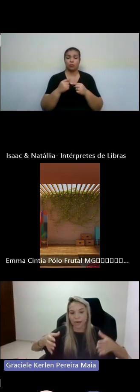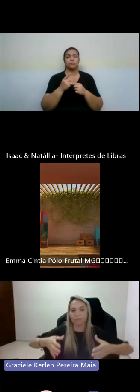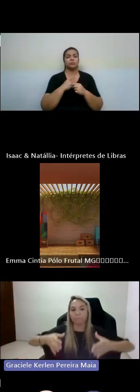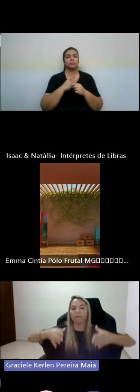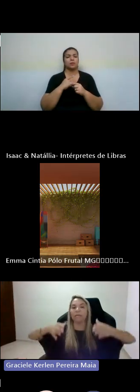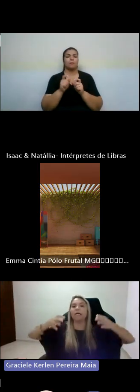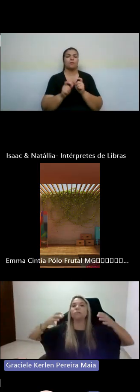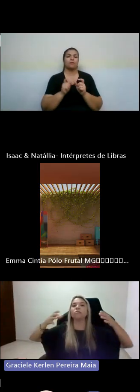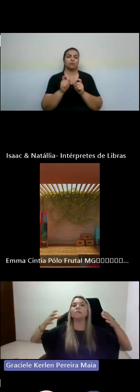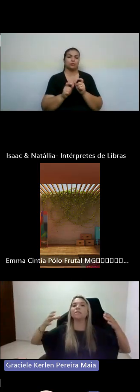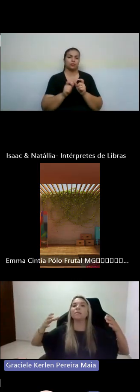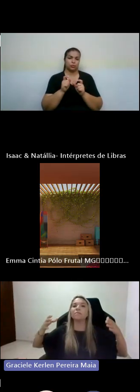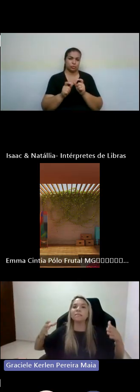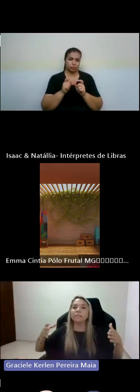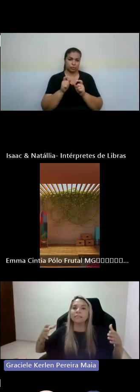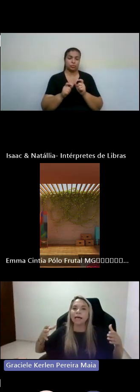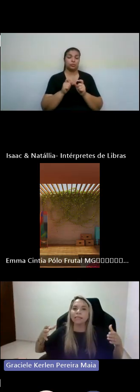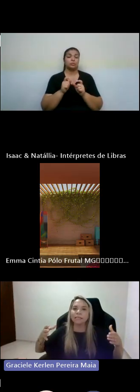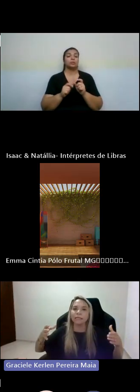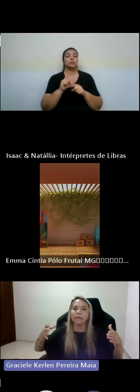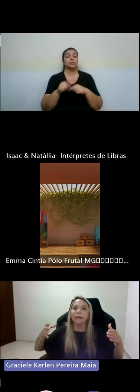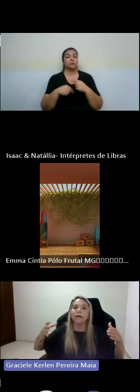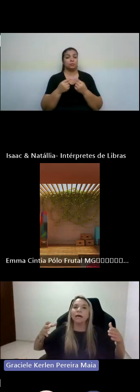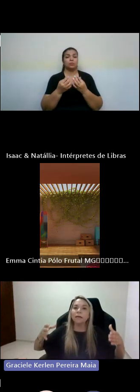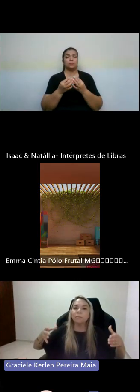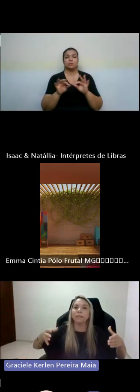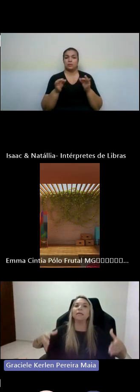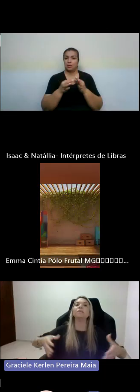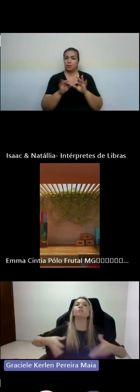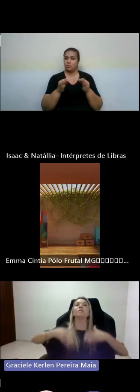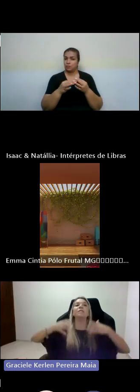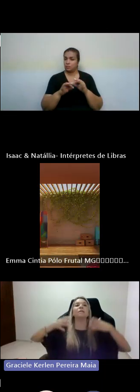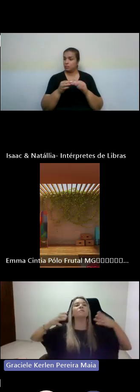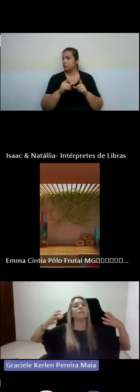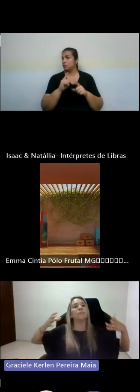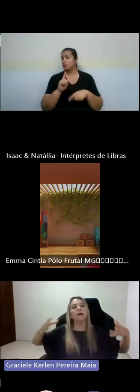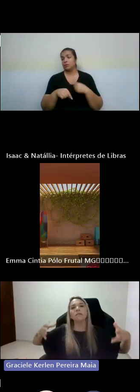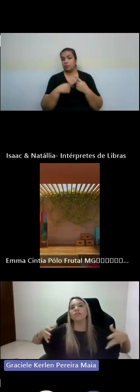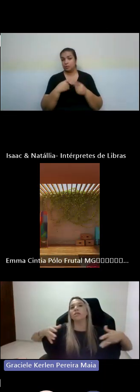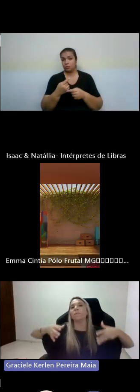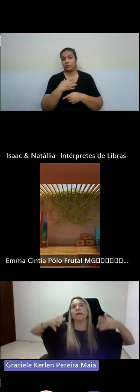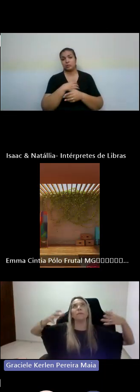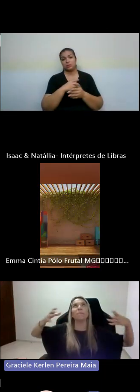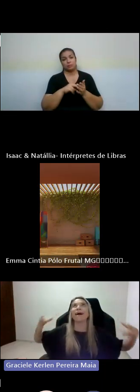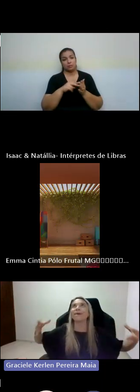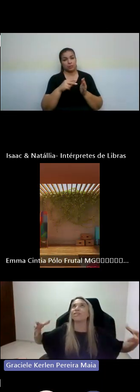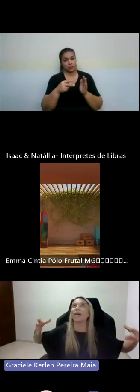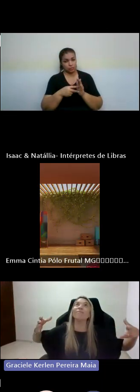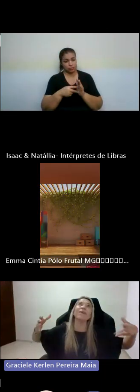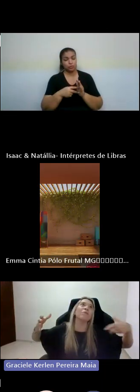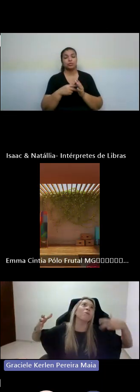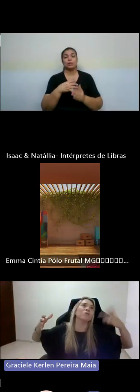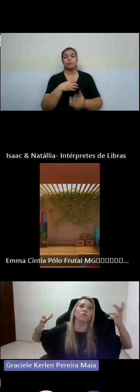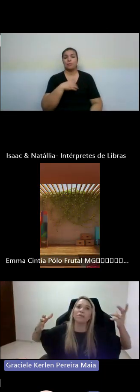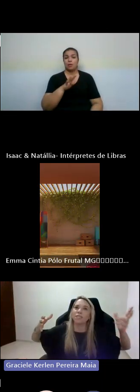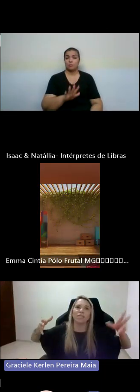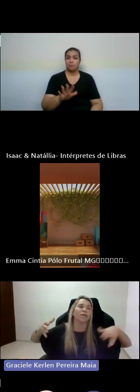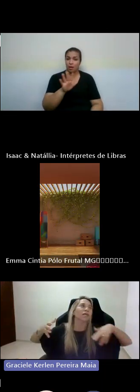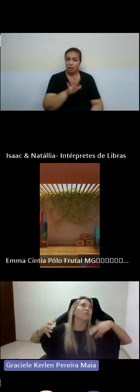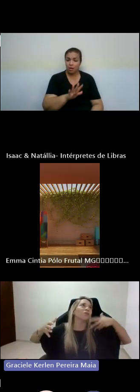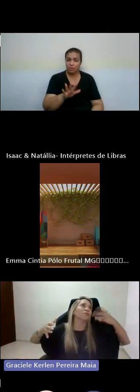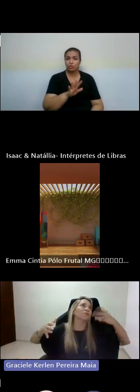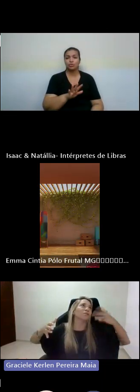morfologia. Ampliando, nós temos a sintase. Ampliando, nós temos semântica, pragmática. Aí vem um monte de coisa,